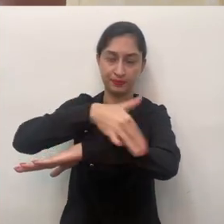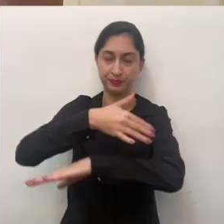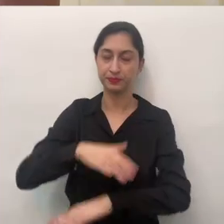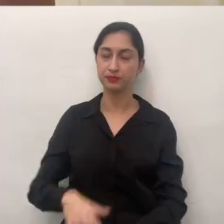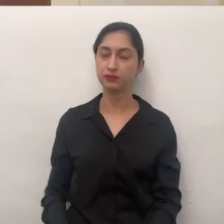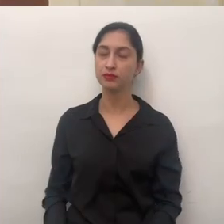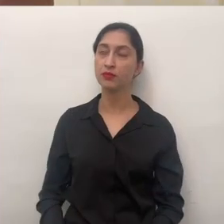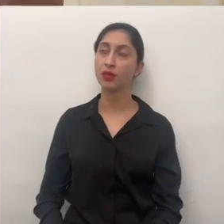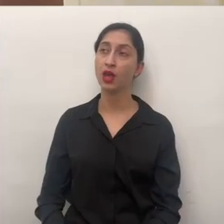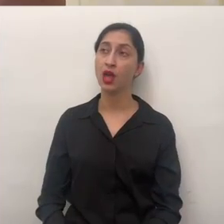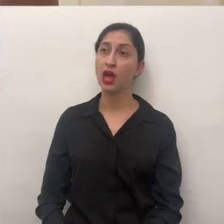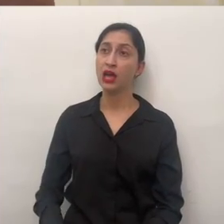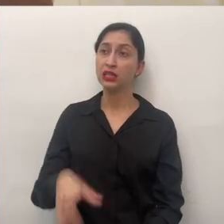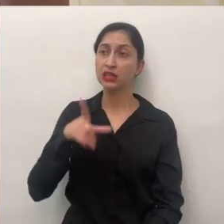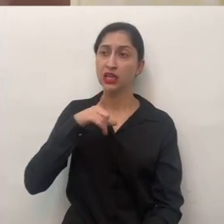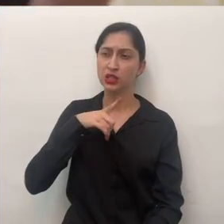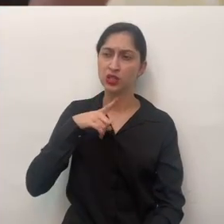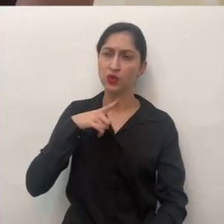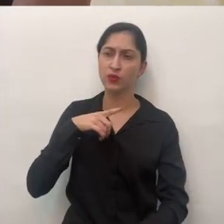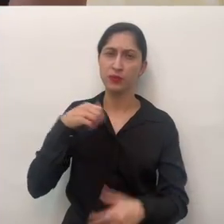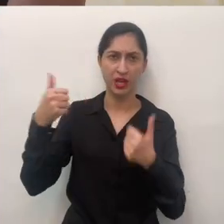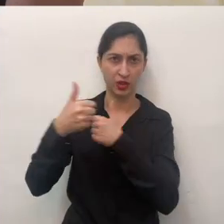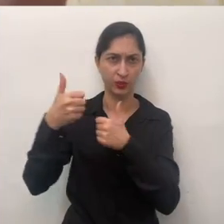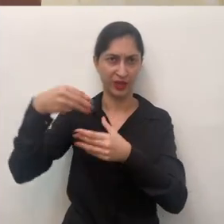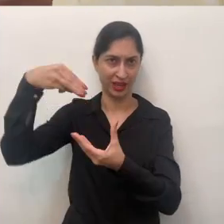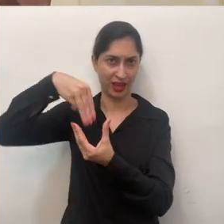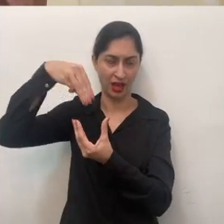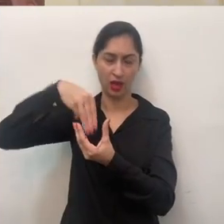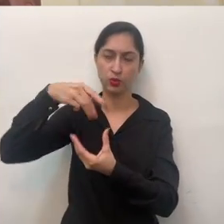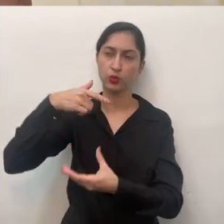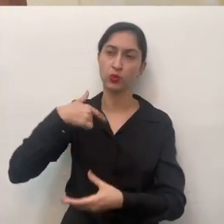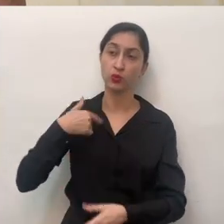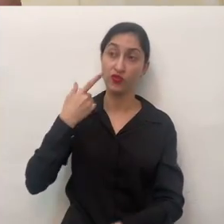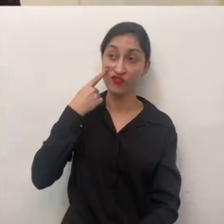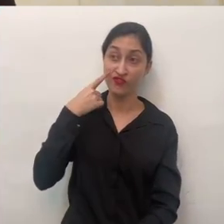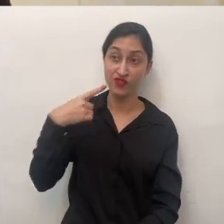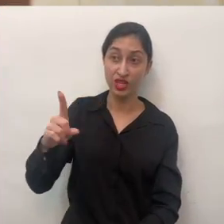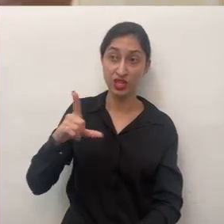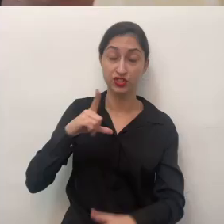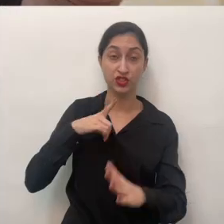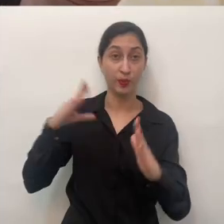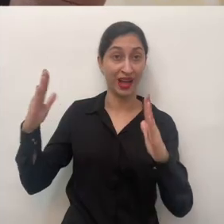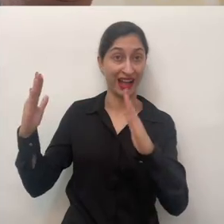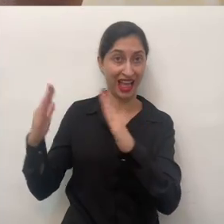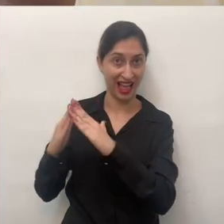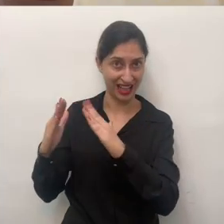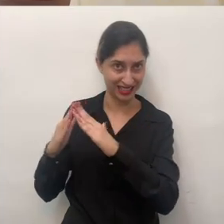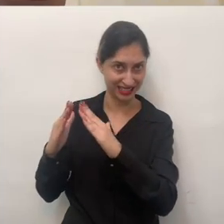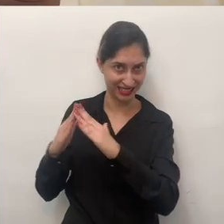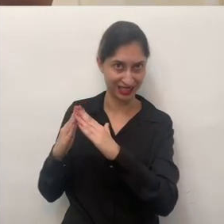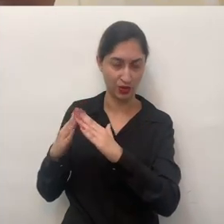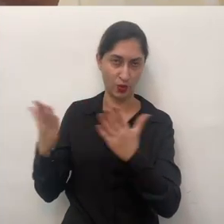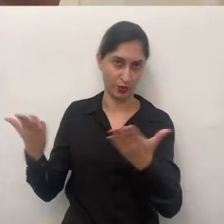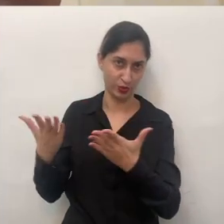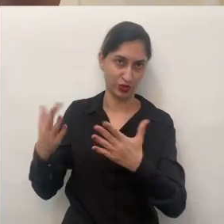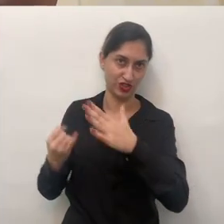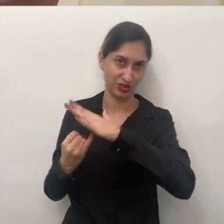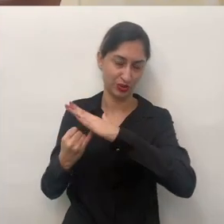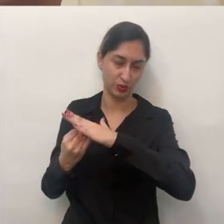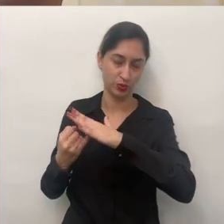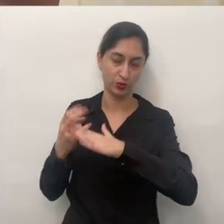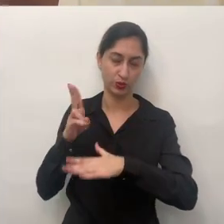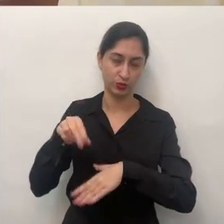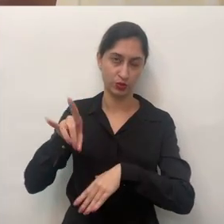Mercado Central, eu vi que ela tinha uma casa, o Instituto Undió funcionava numa casa, e a casa ao lado, que hoje é a casa